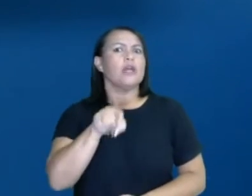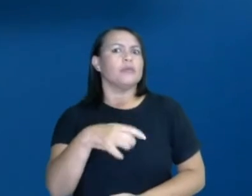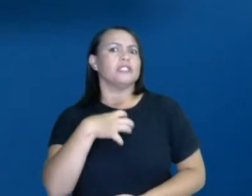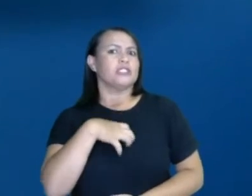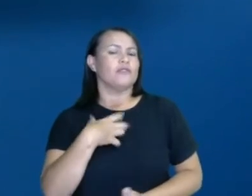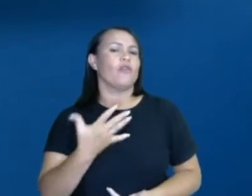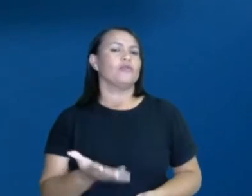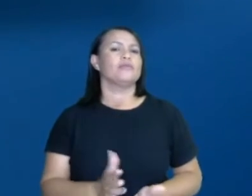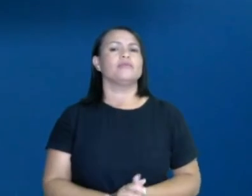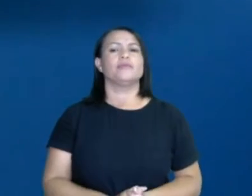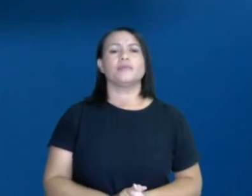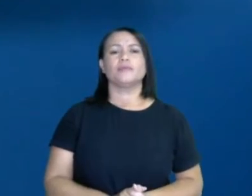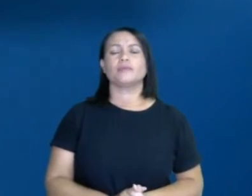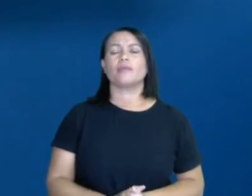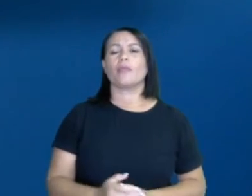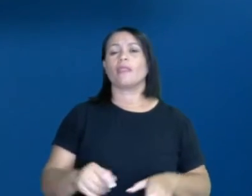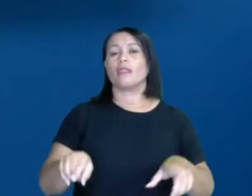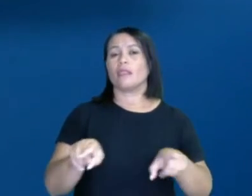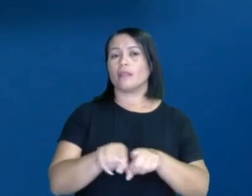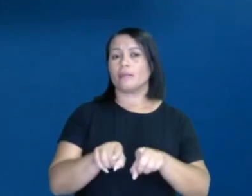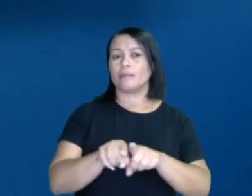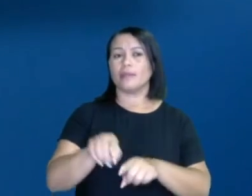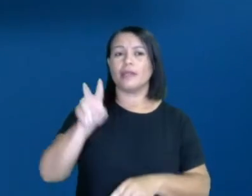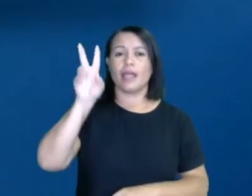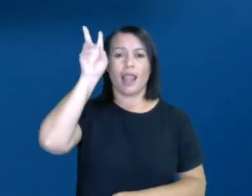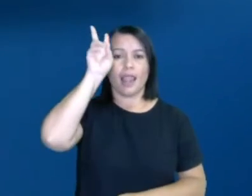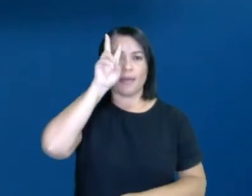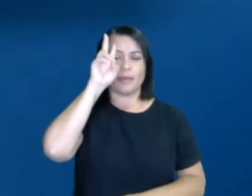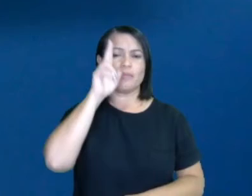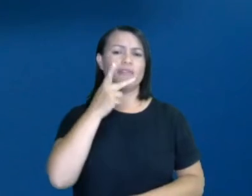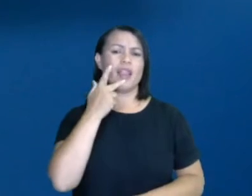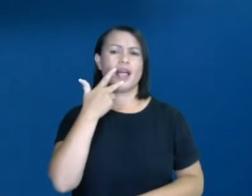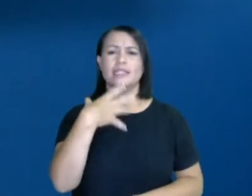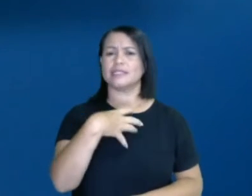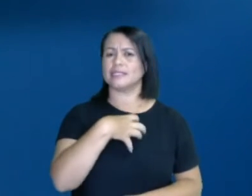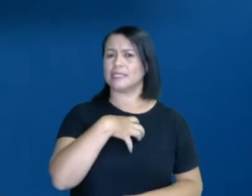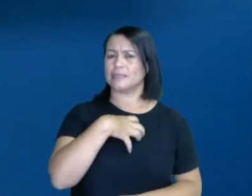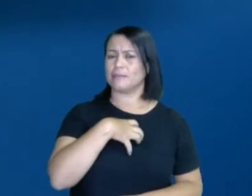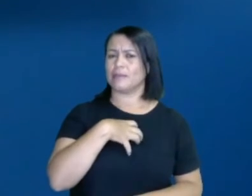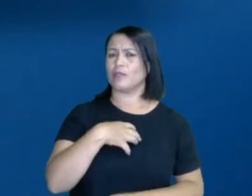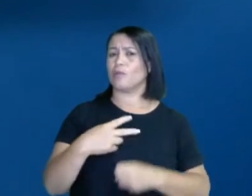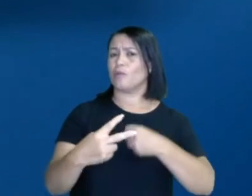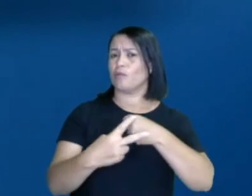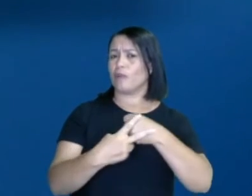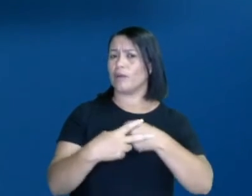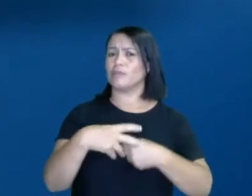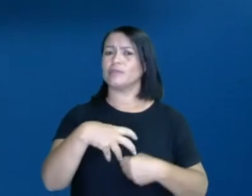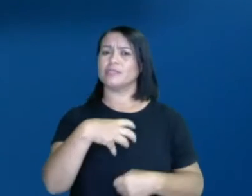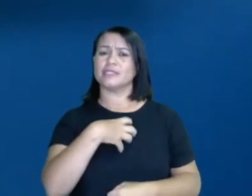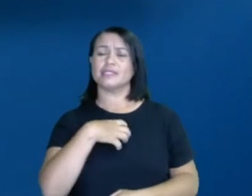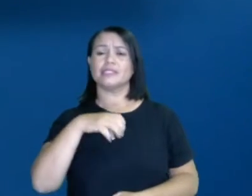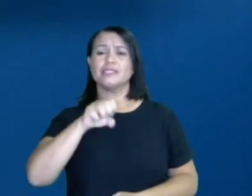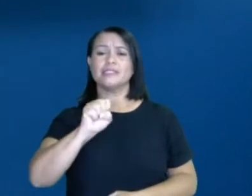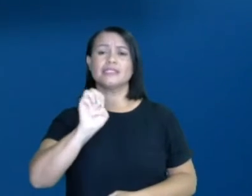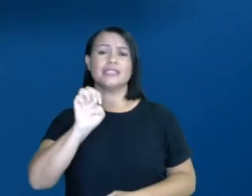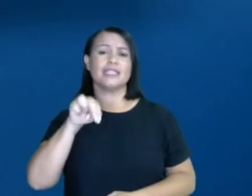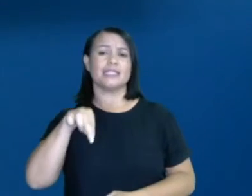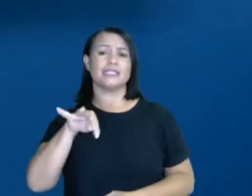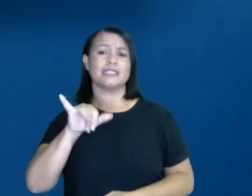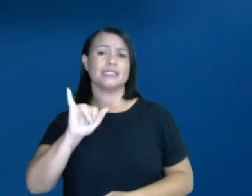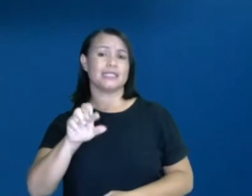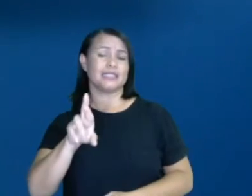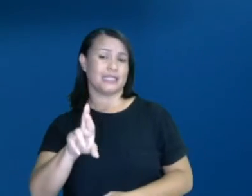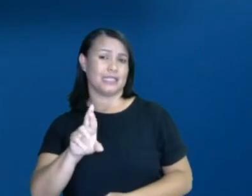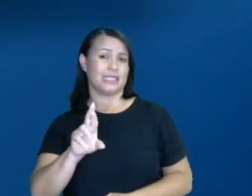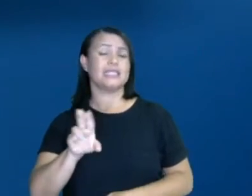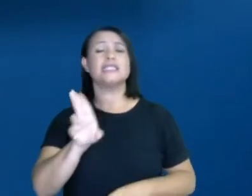bom? E lembrando que para falar de sentimentos, o verbo sentir e o verbo poner são